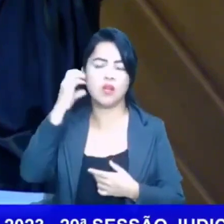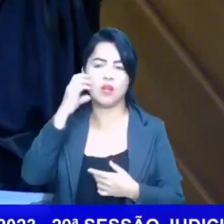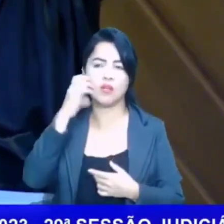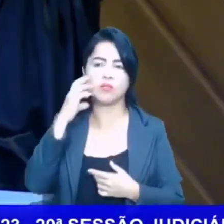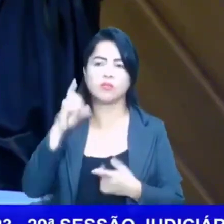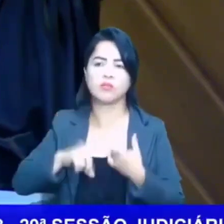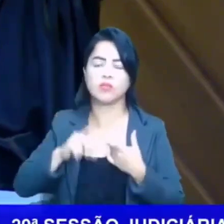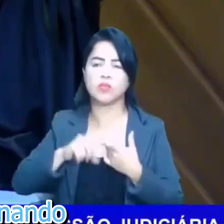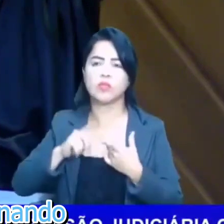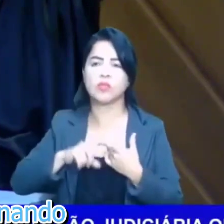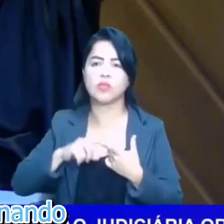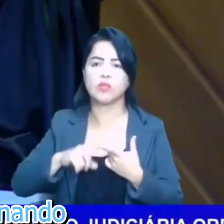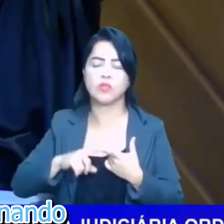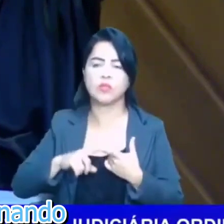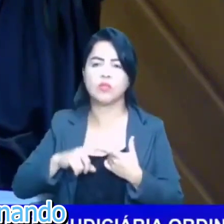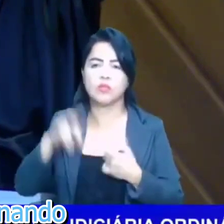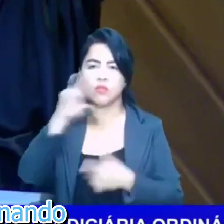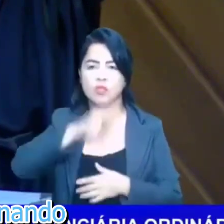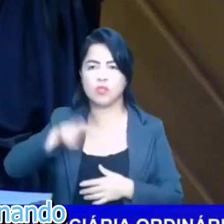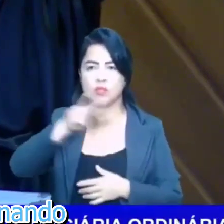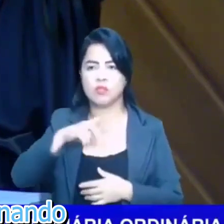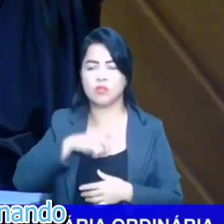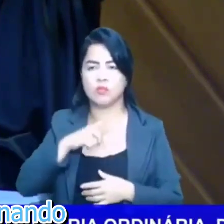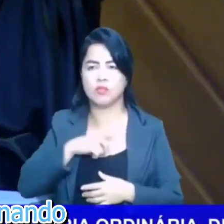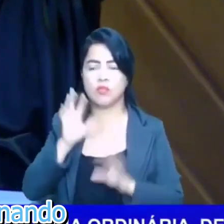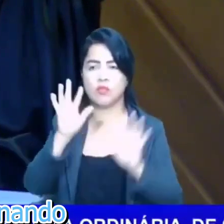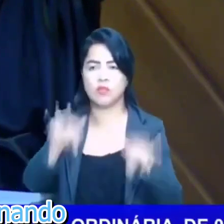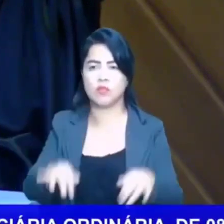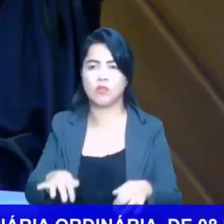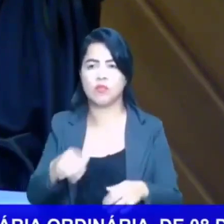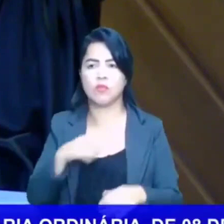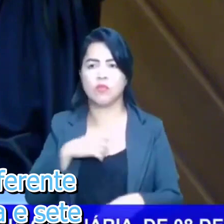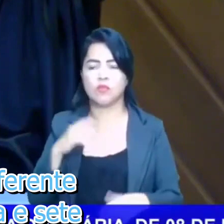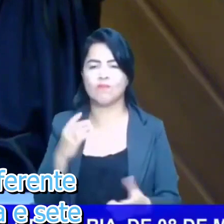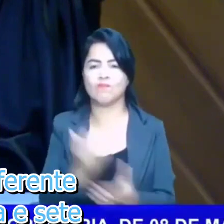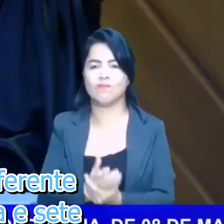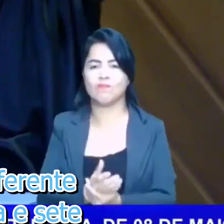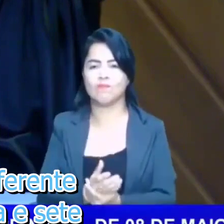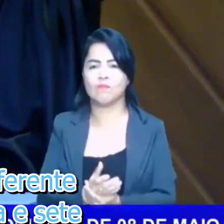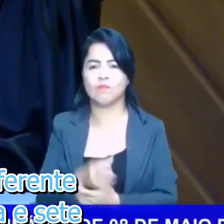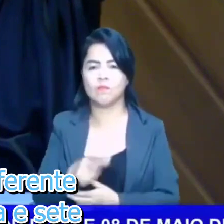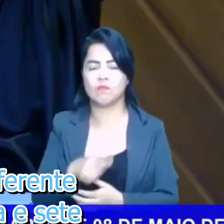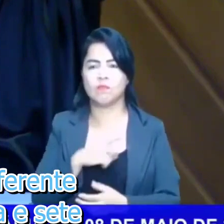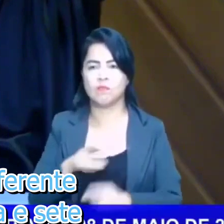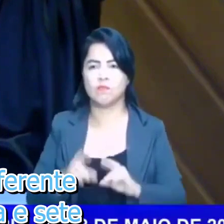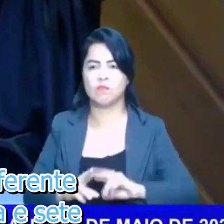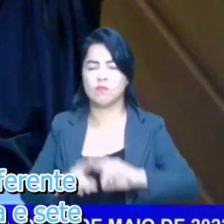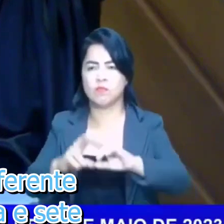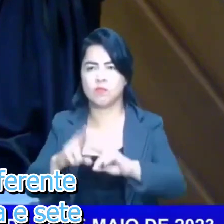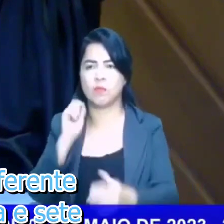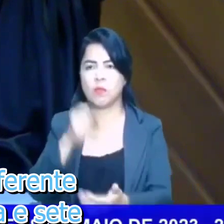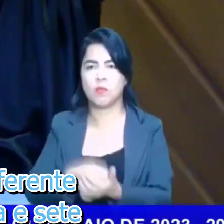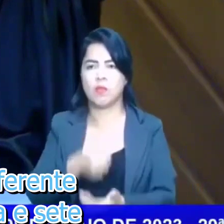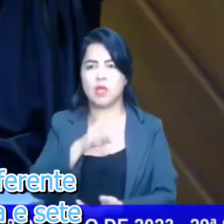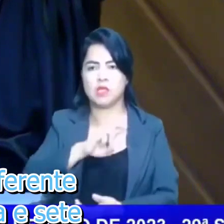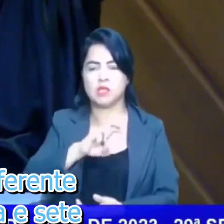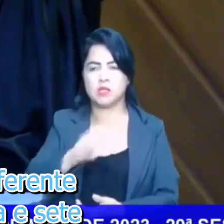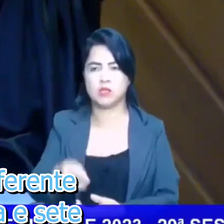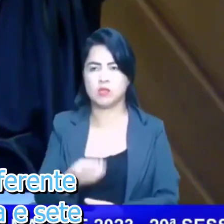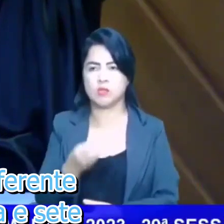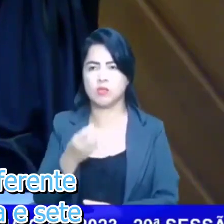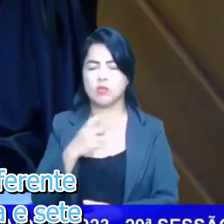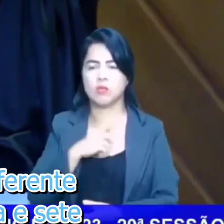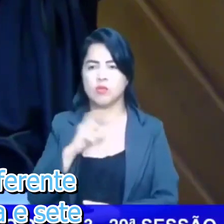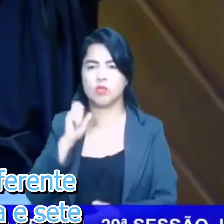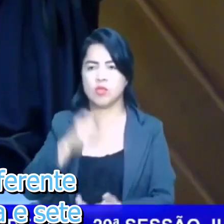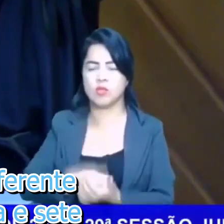Afinal, requer a procedência da representação, condenando os representados ao pagamento de R$ 5.000,00 referente à